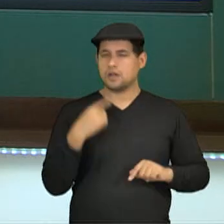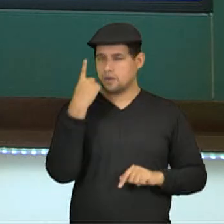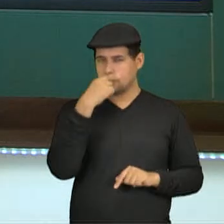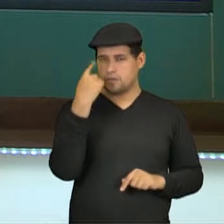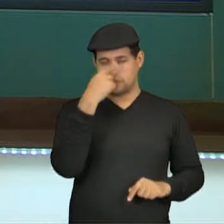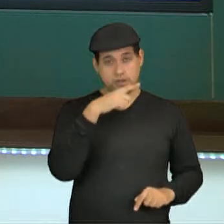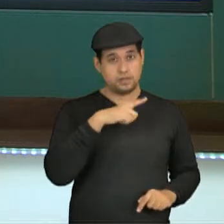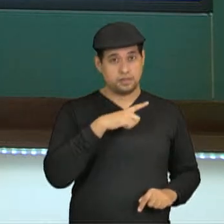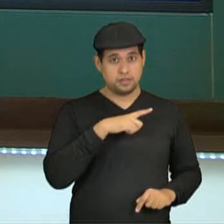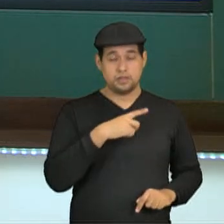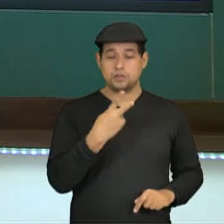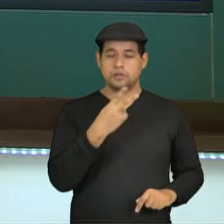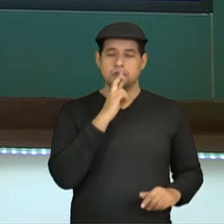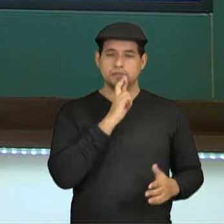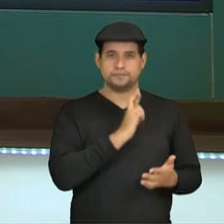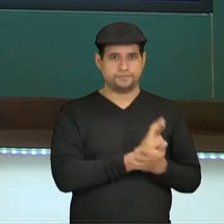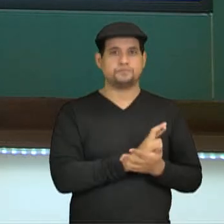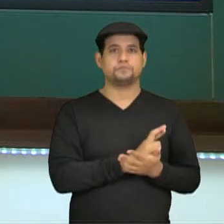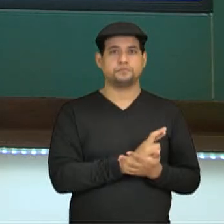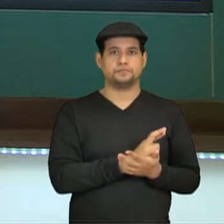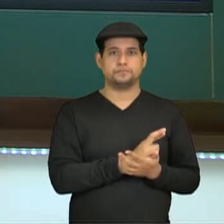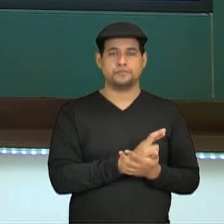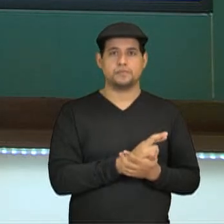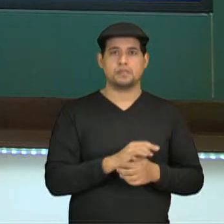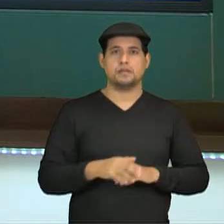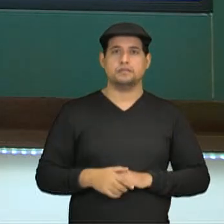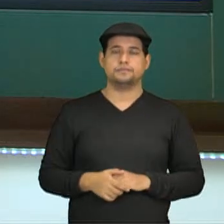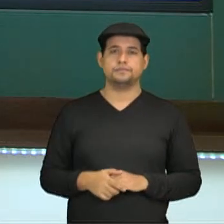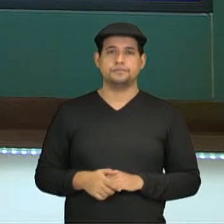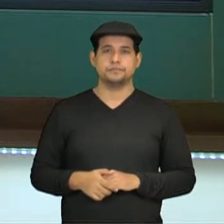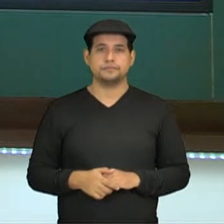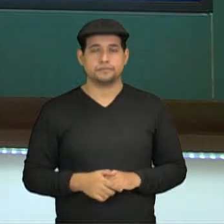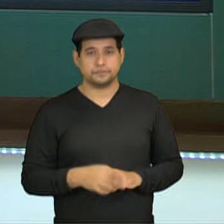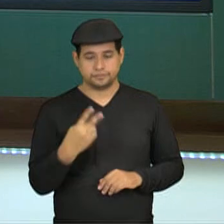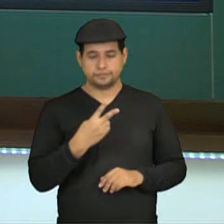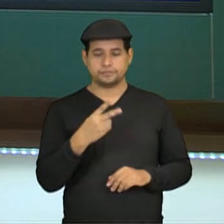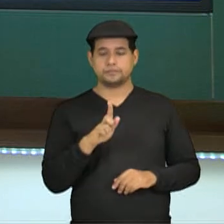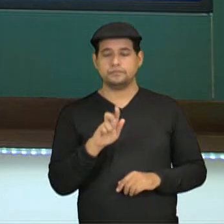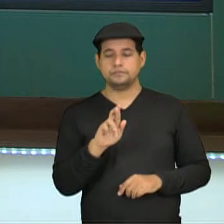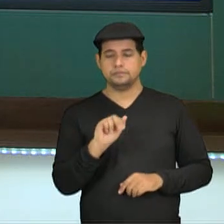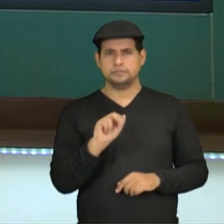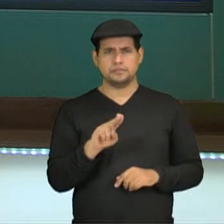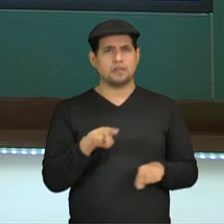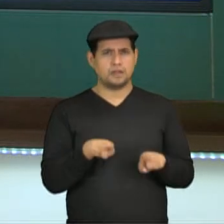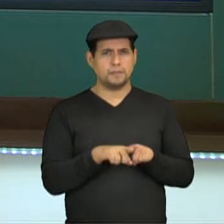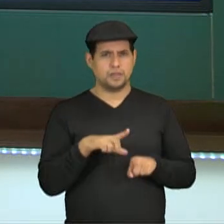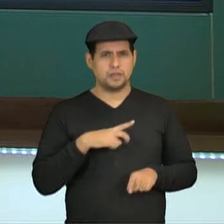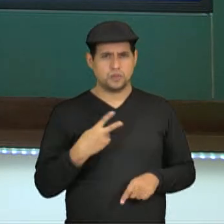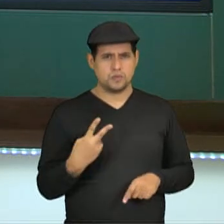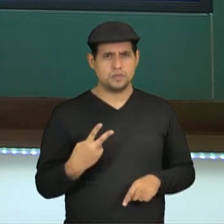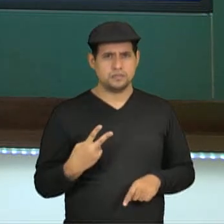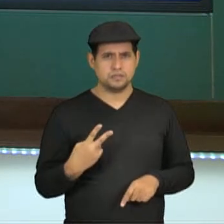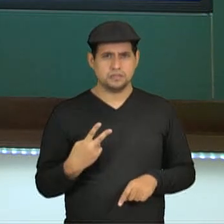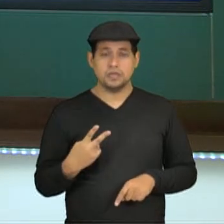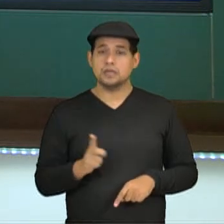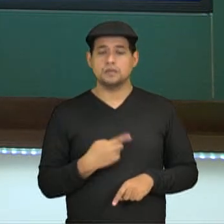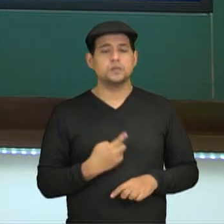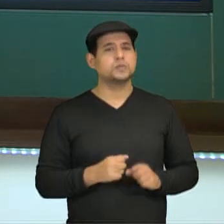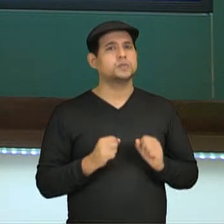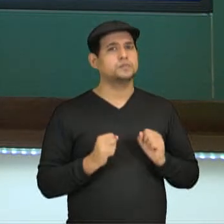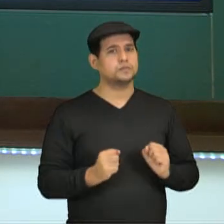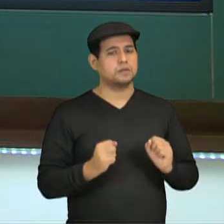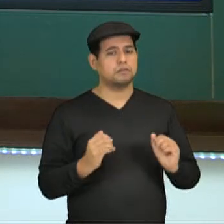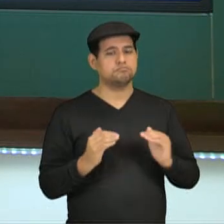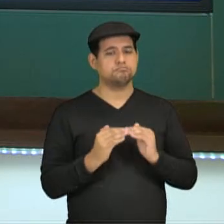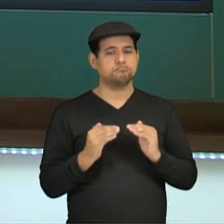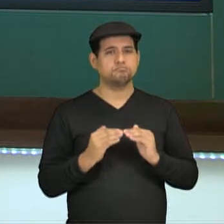têm 2 respostas, 2 temperaturas. A equação do segundo grau também não tem 2 soluções? Nós podemos